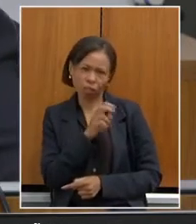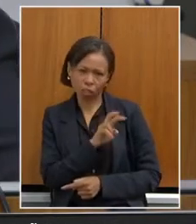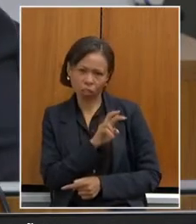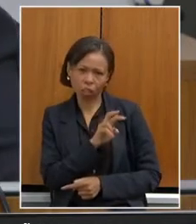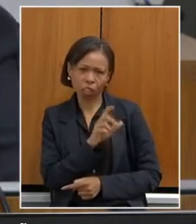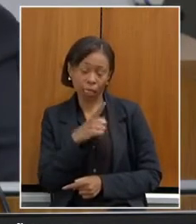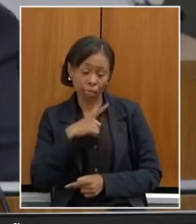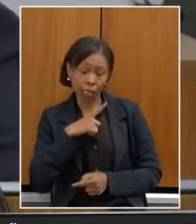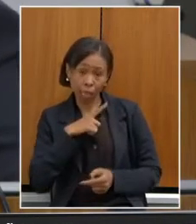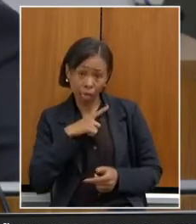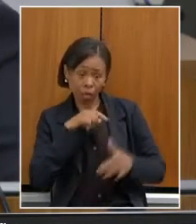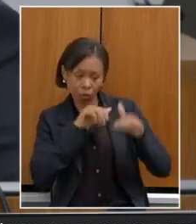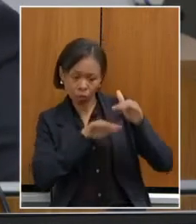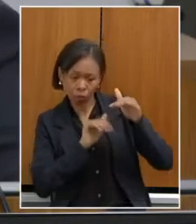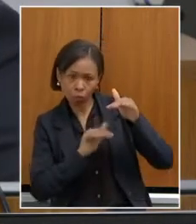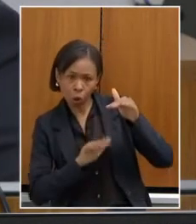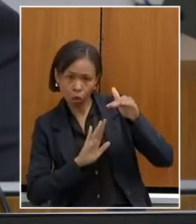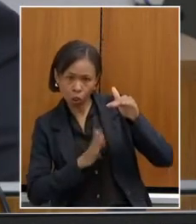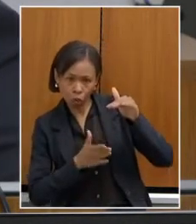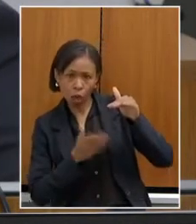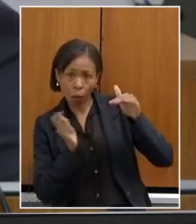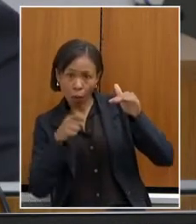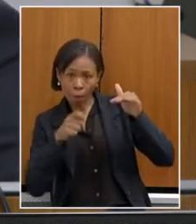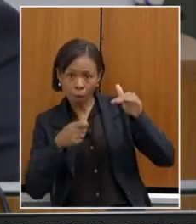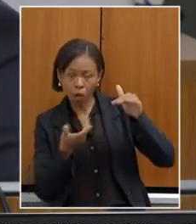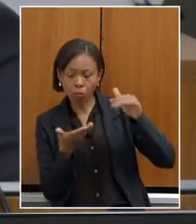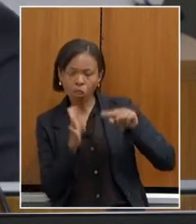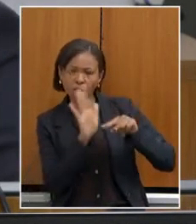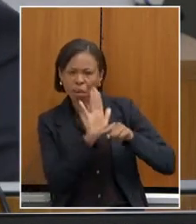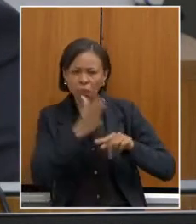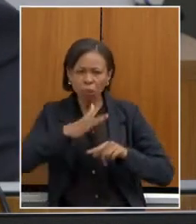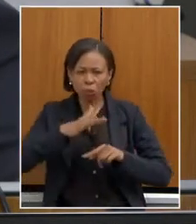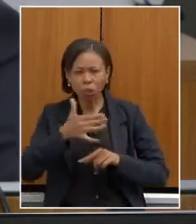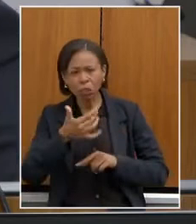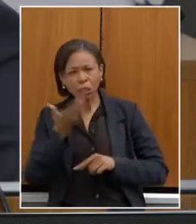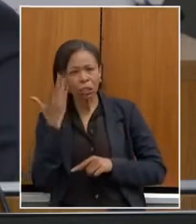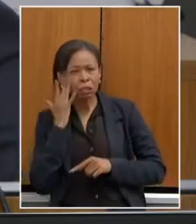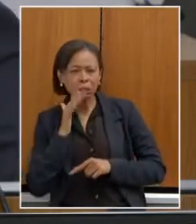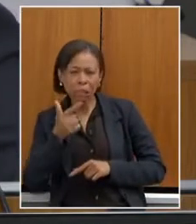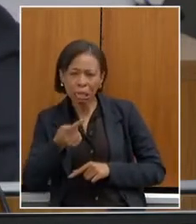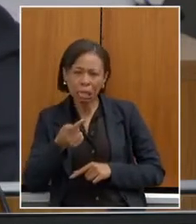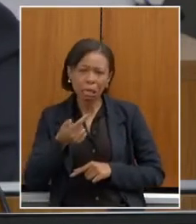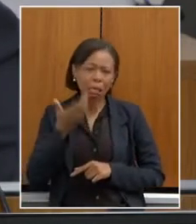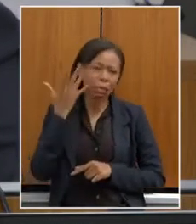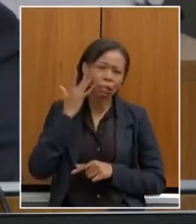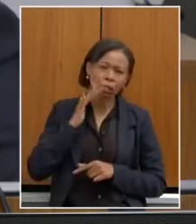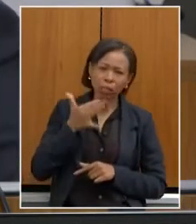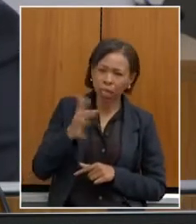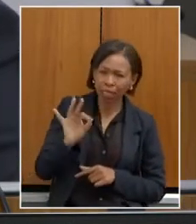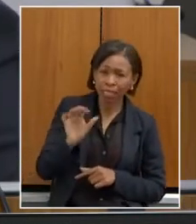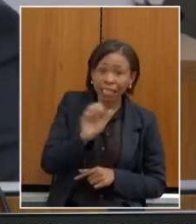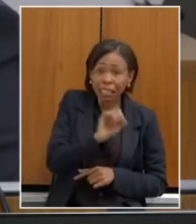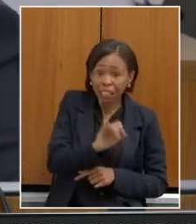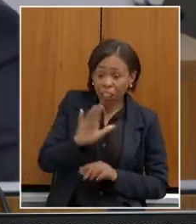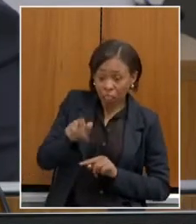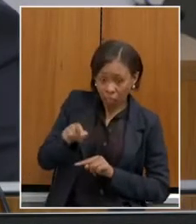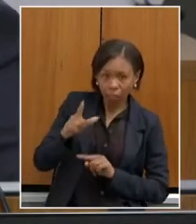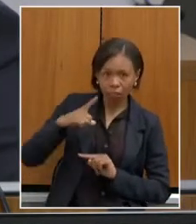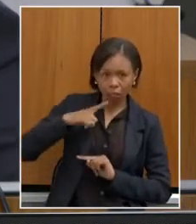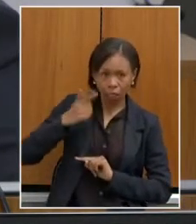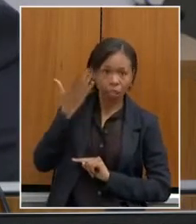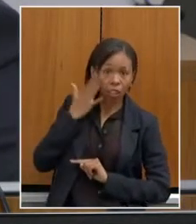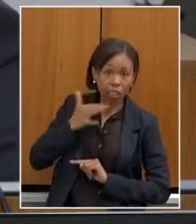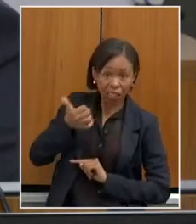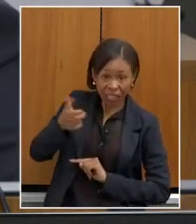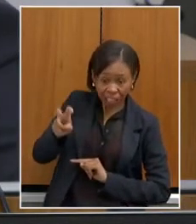suficiente para garantir 7 a 10 dias de estoque quem tem 15 dias não recebe porque tem outros hospitais que tem